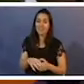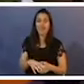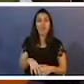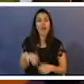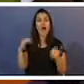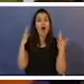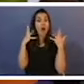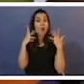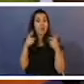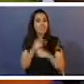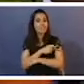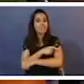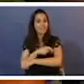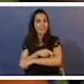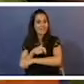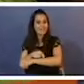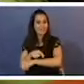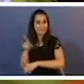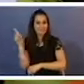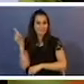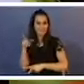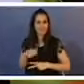onça pintada